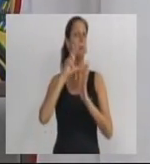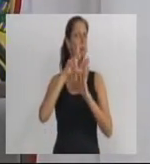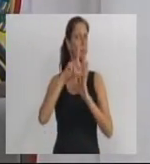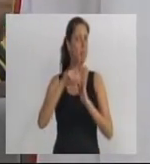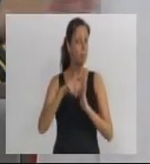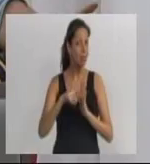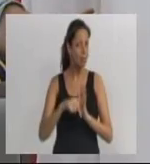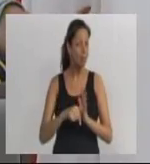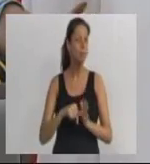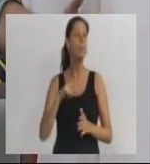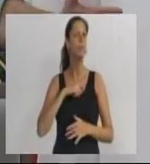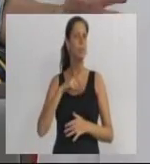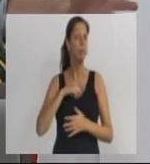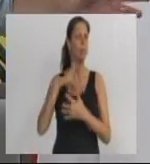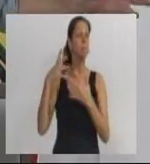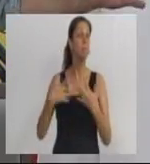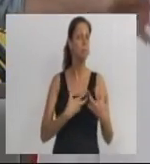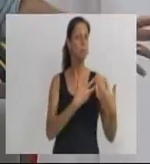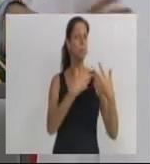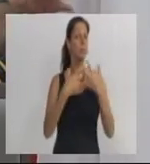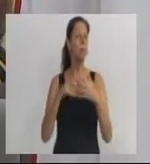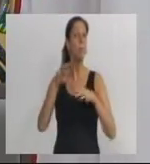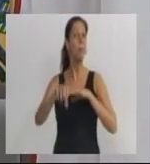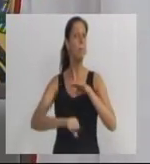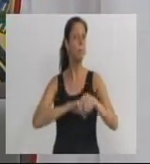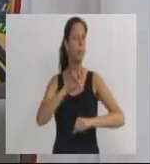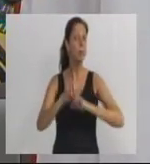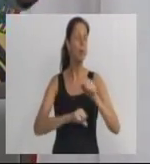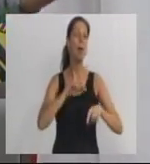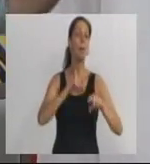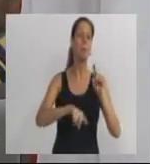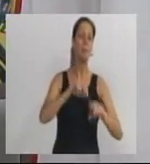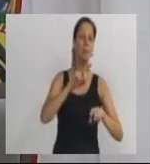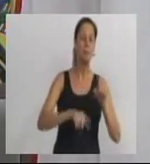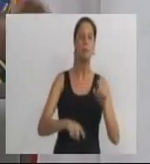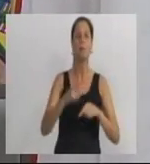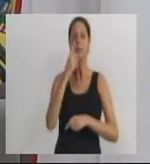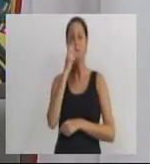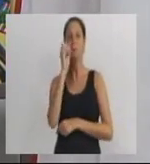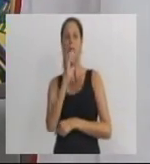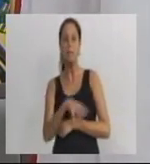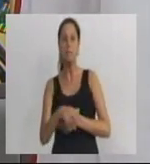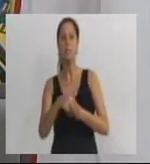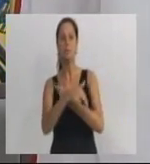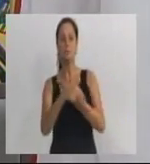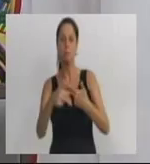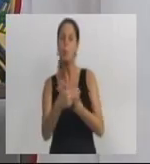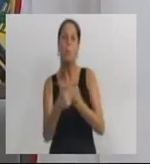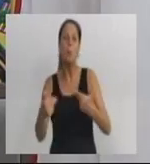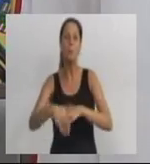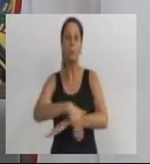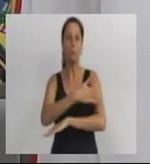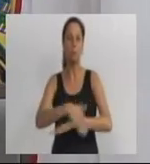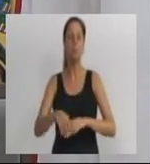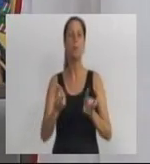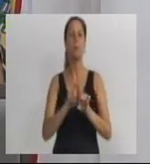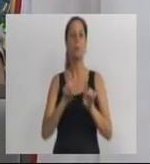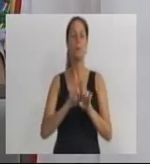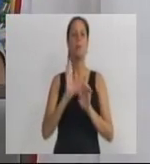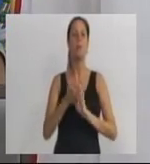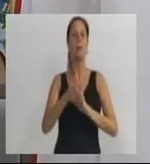coleta seletiva, seja para casos específicos, como esse apontado pelo vereador Vanderlei, ratificados aqui pelo vereador